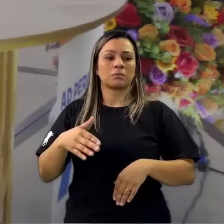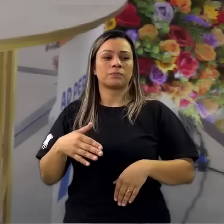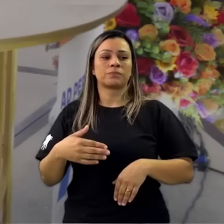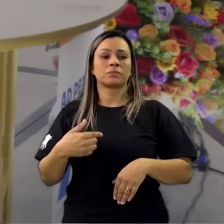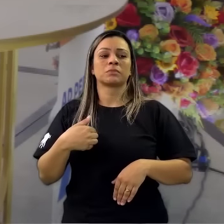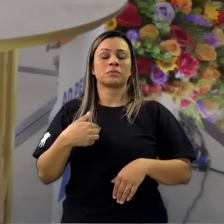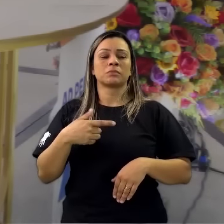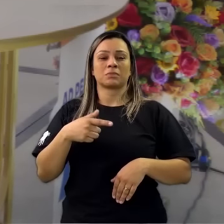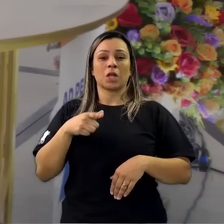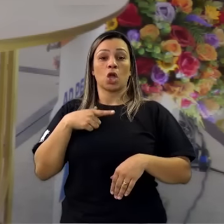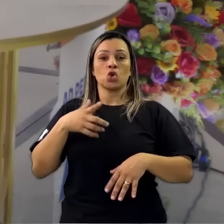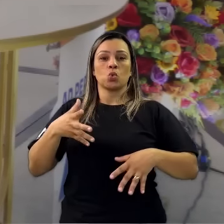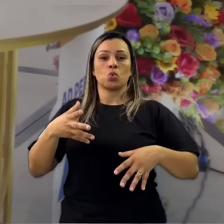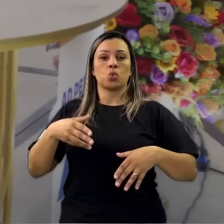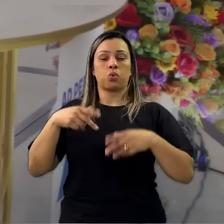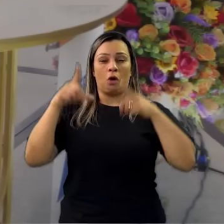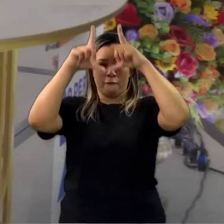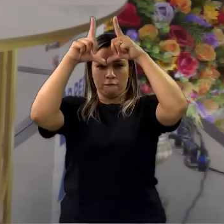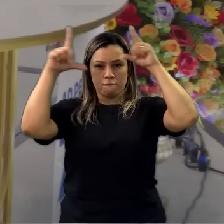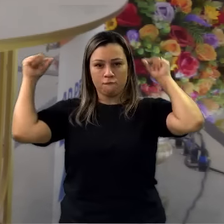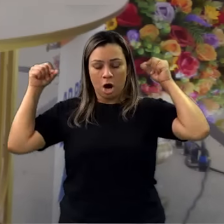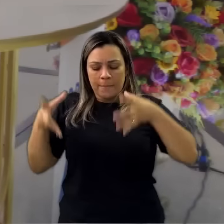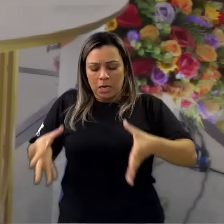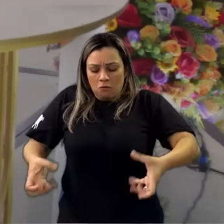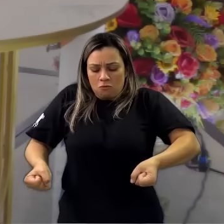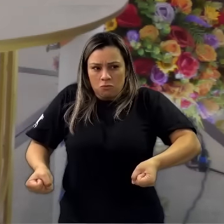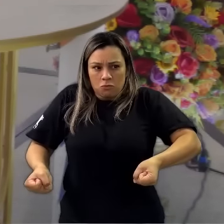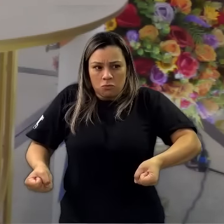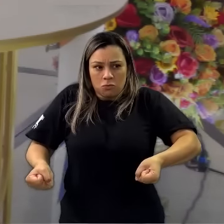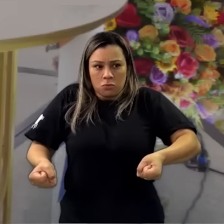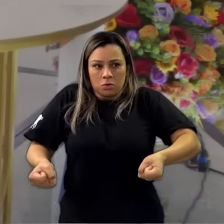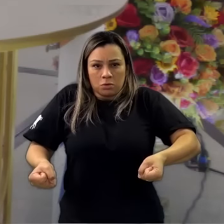para fora se retorcendo quando minha prima colocou a mão no pé